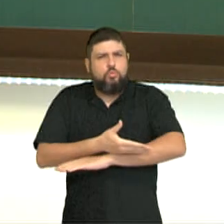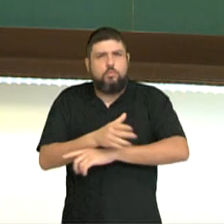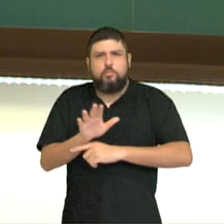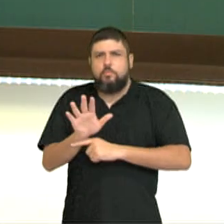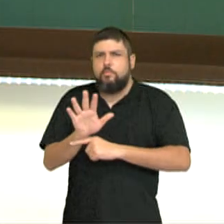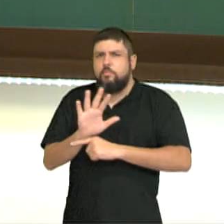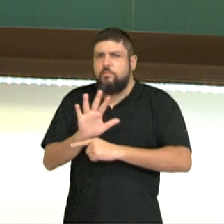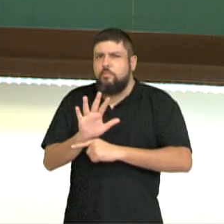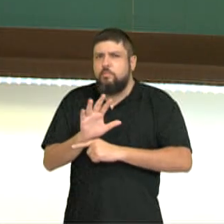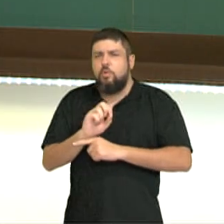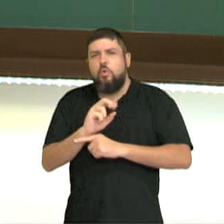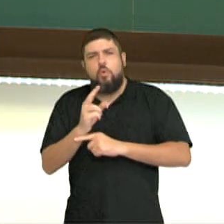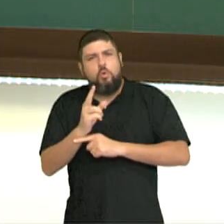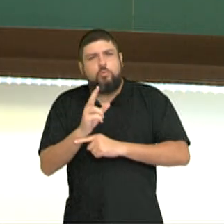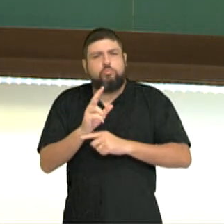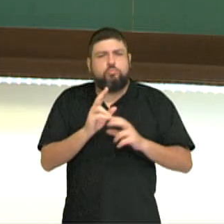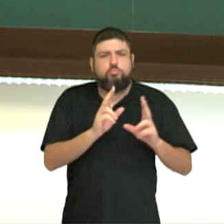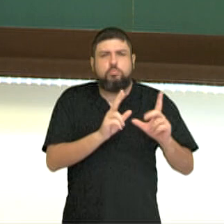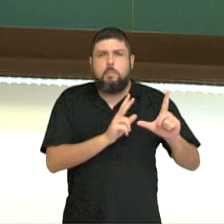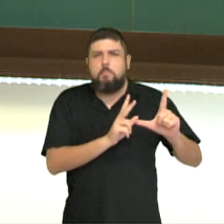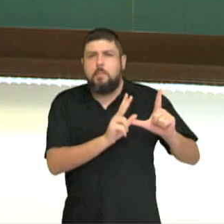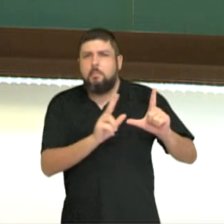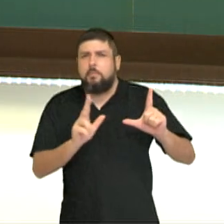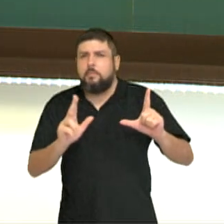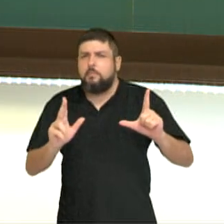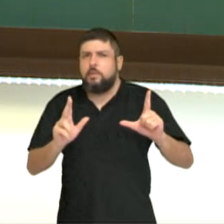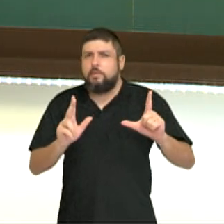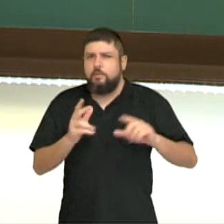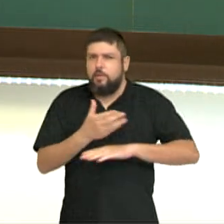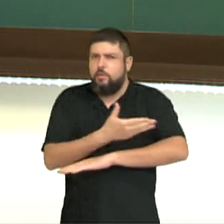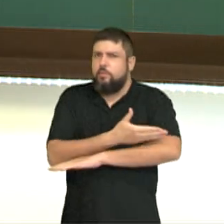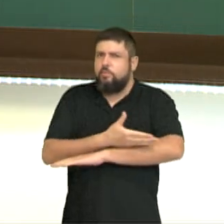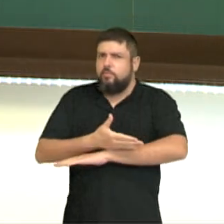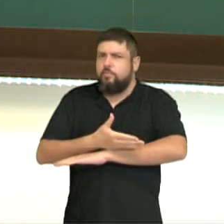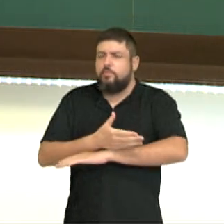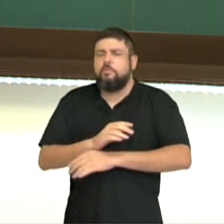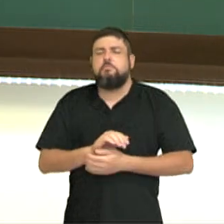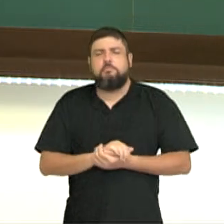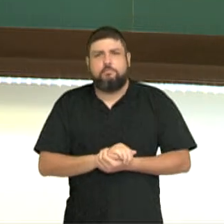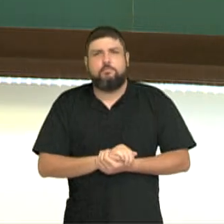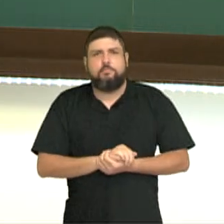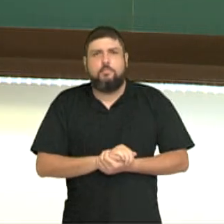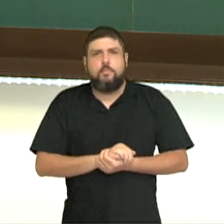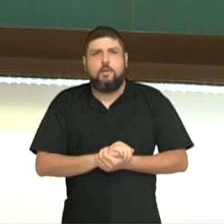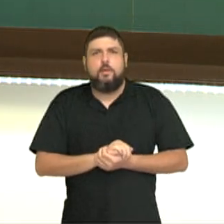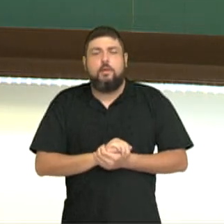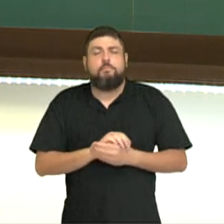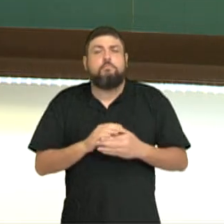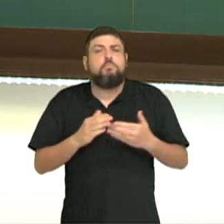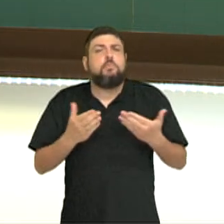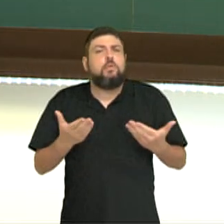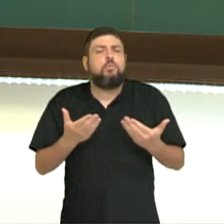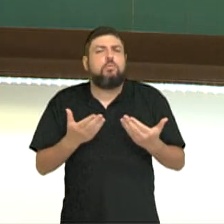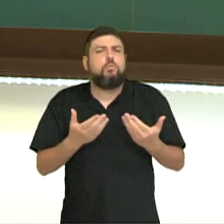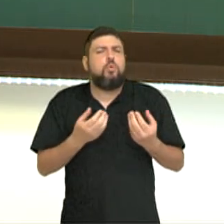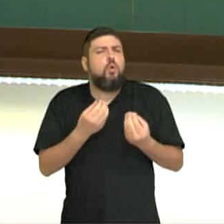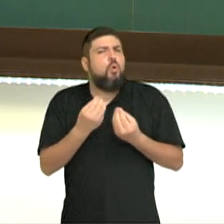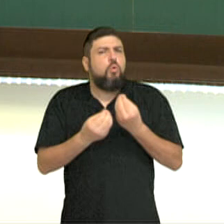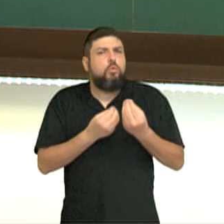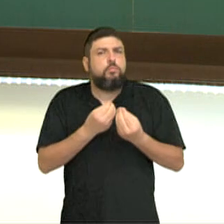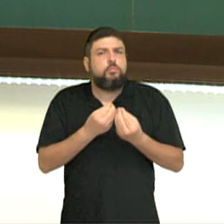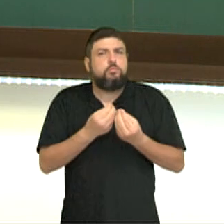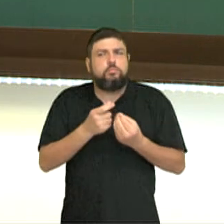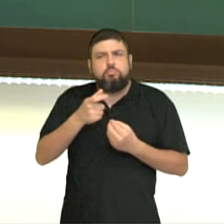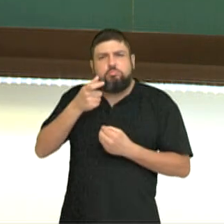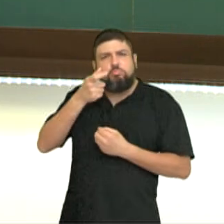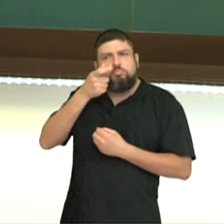séries? Em alguma plataforma, tal, né? Então, como que você faz antes de escolher o que